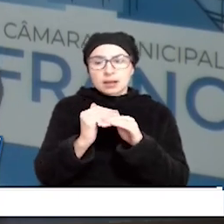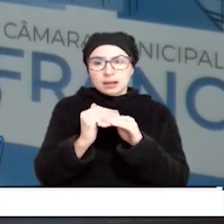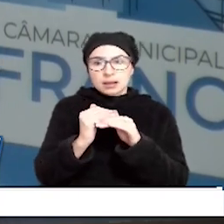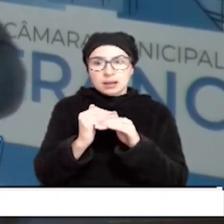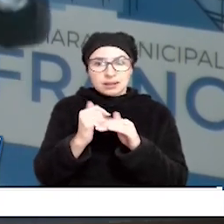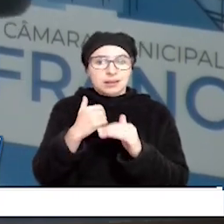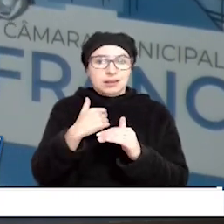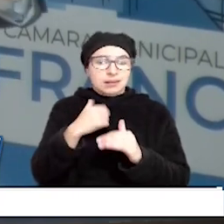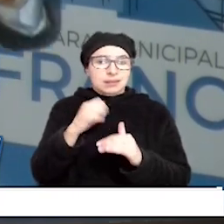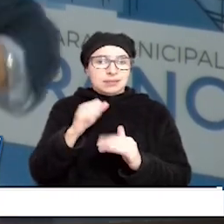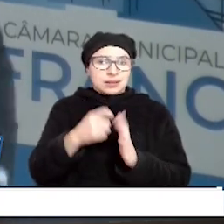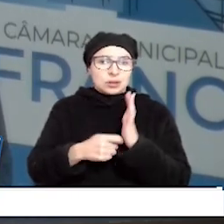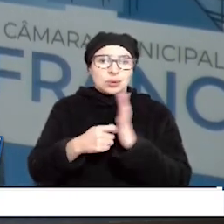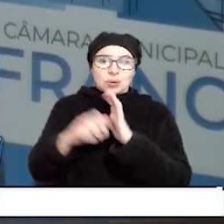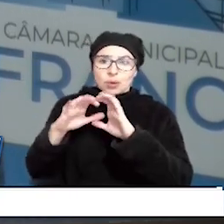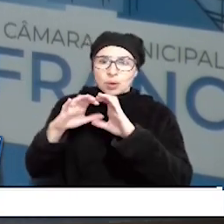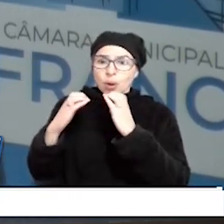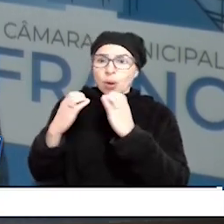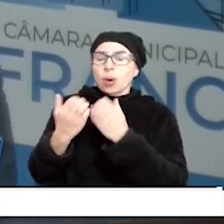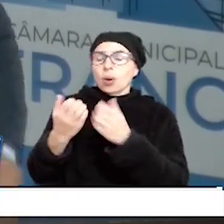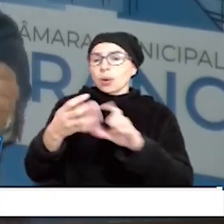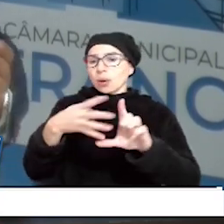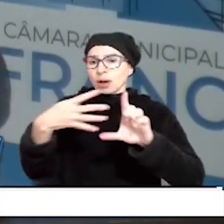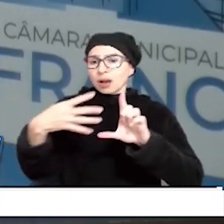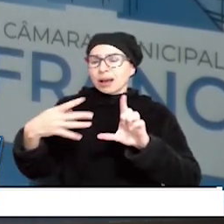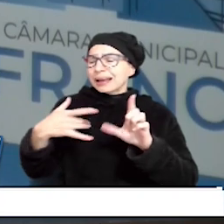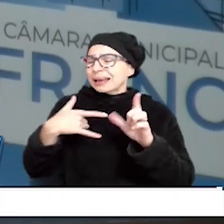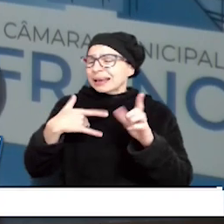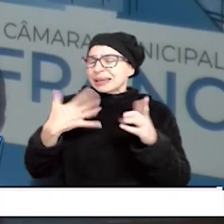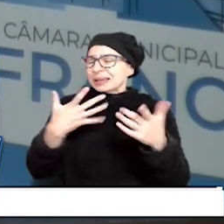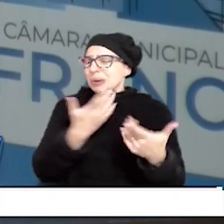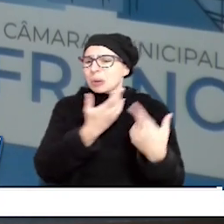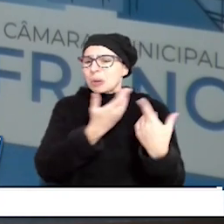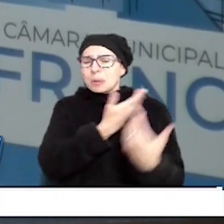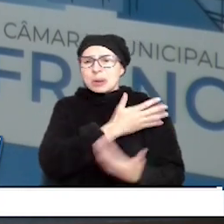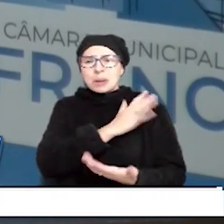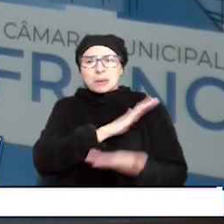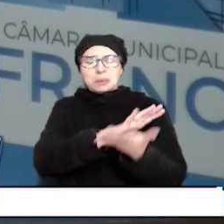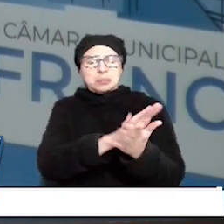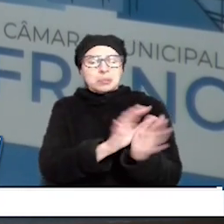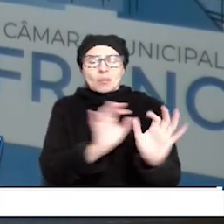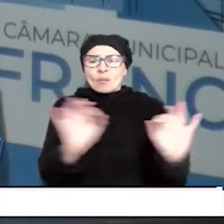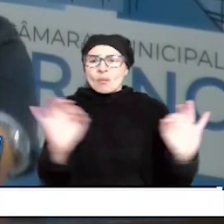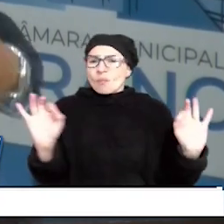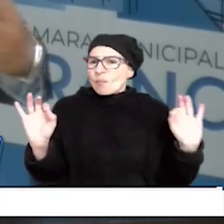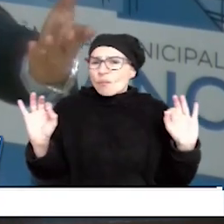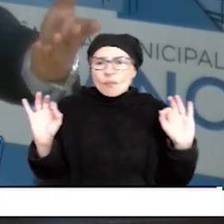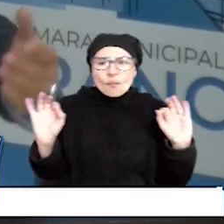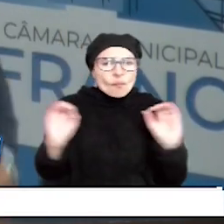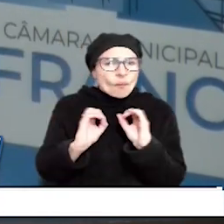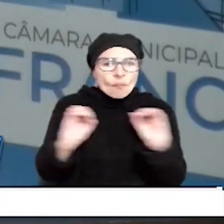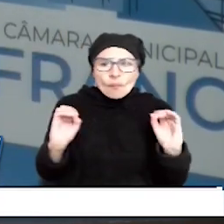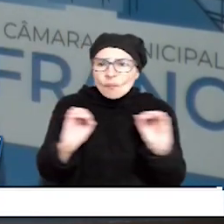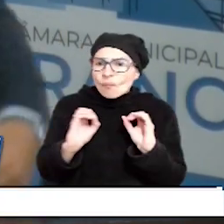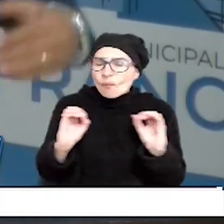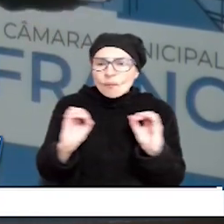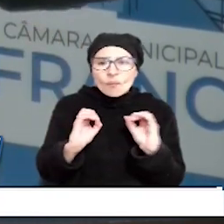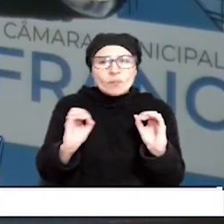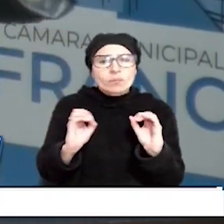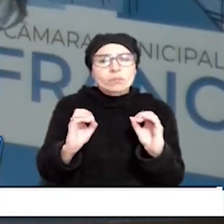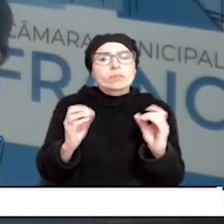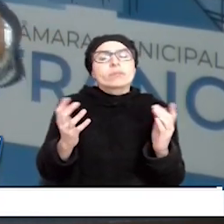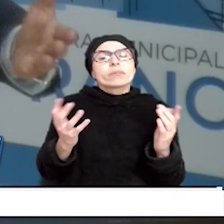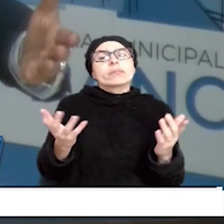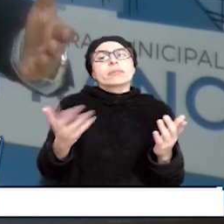grande defensor da comunidade LGBT. Eu não tenho absolutamente nada contra, pelo contrário. Pelo contrário, não tem nada contra. Mas aí,